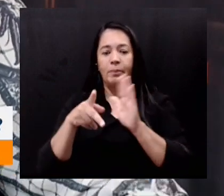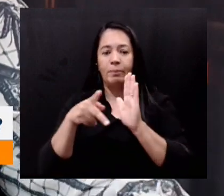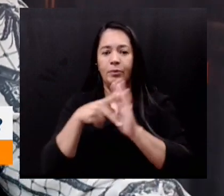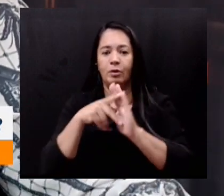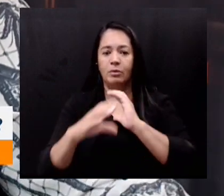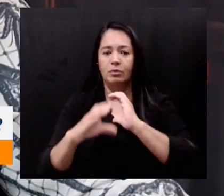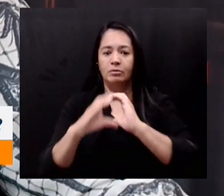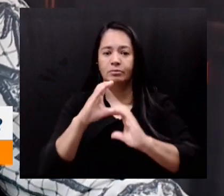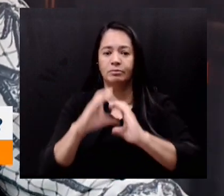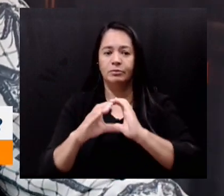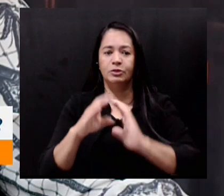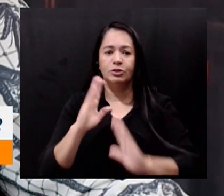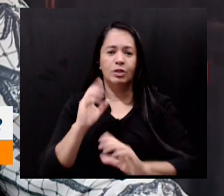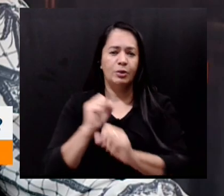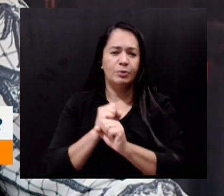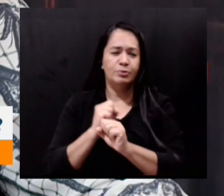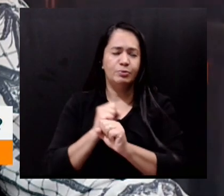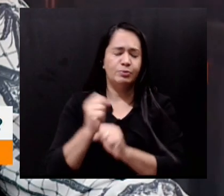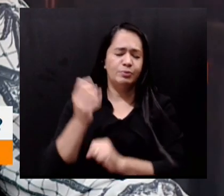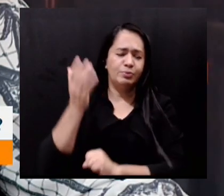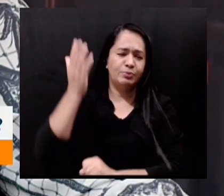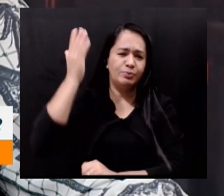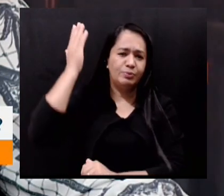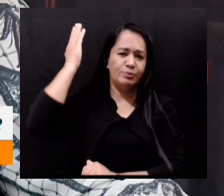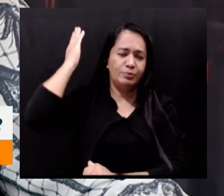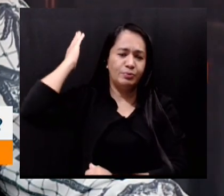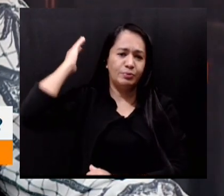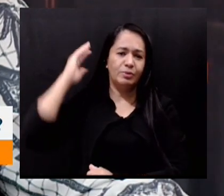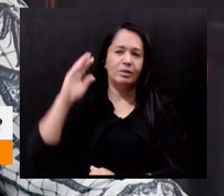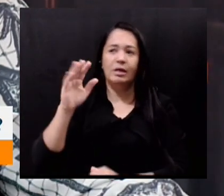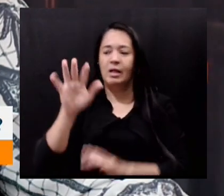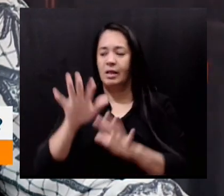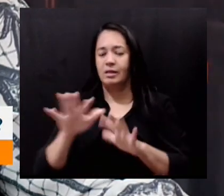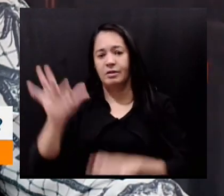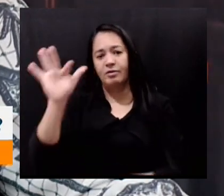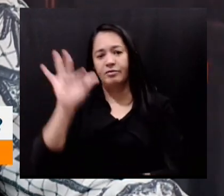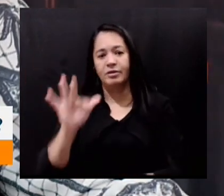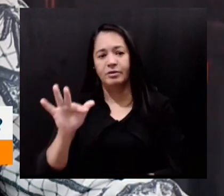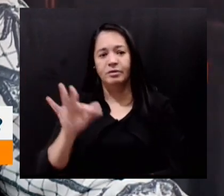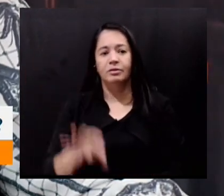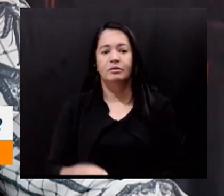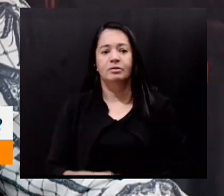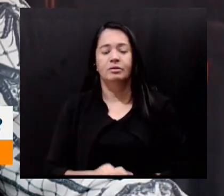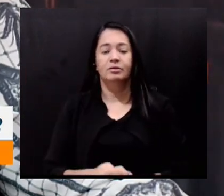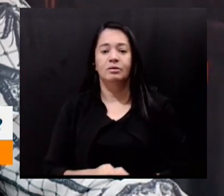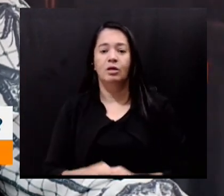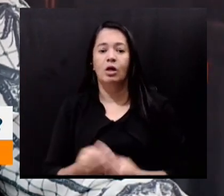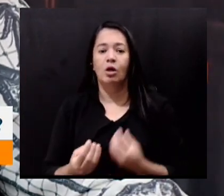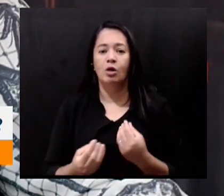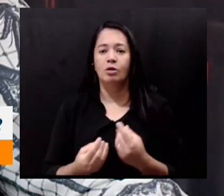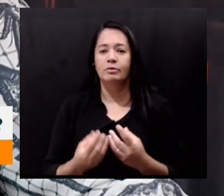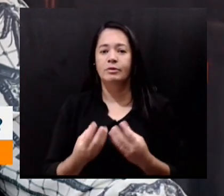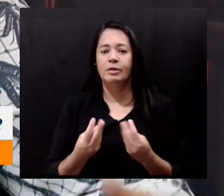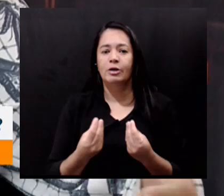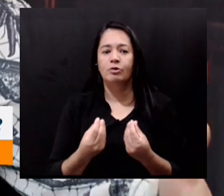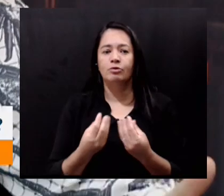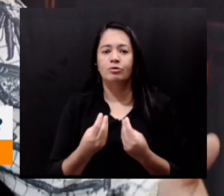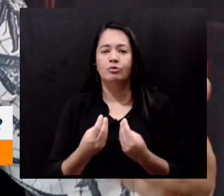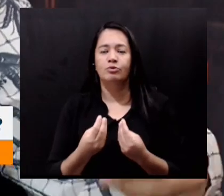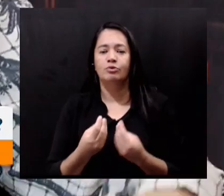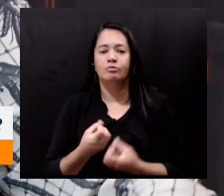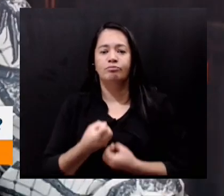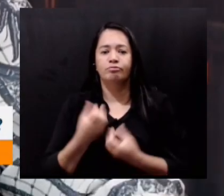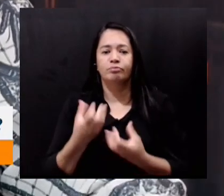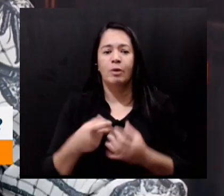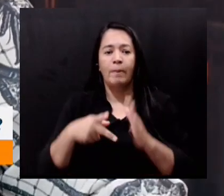na verdade, né, na faculdade, enfim, os ruídos da comunicação. Então eu tenho que